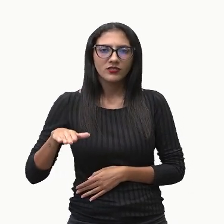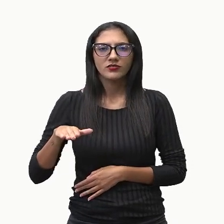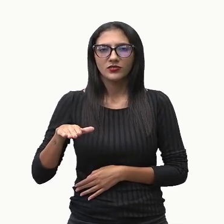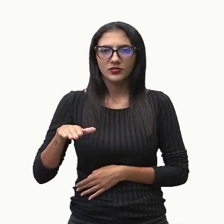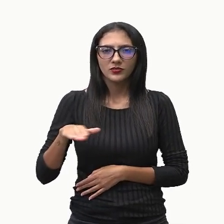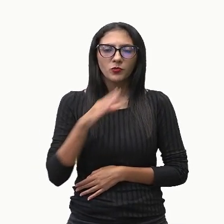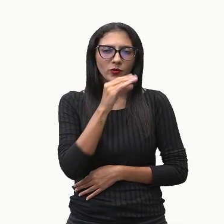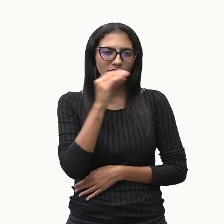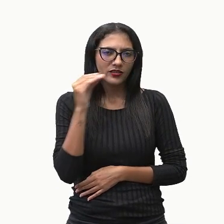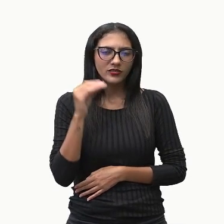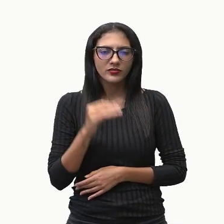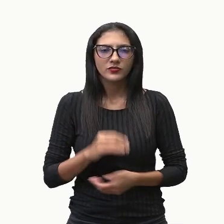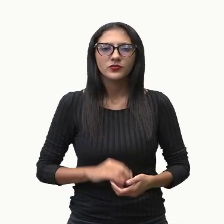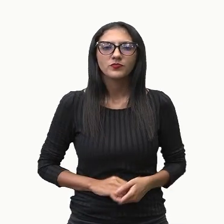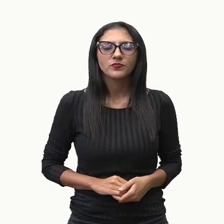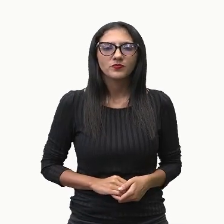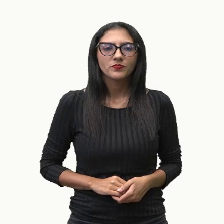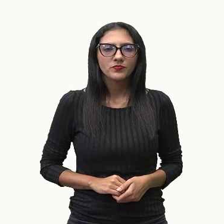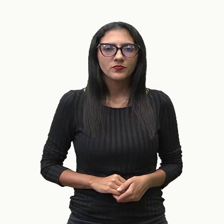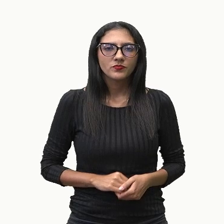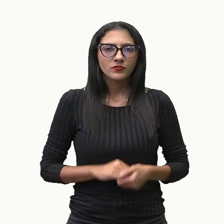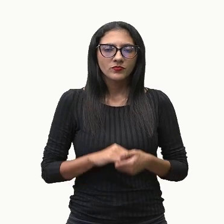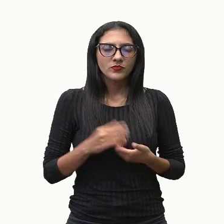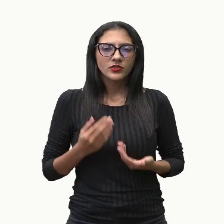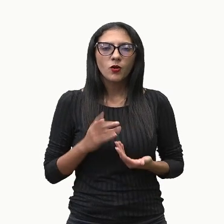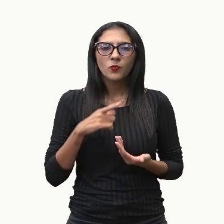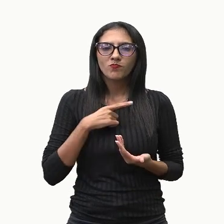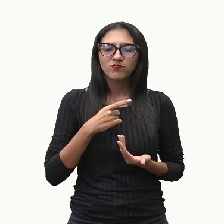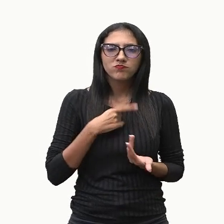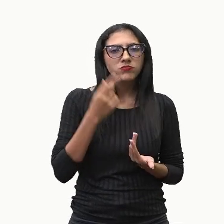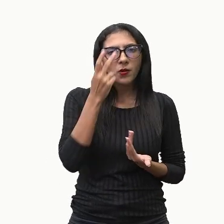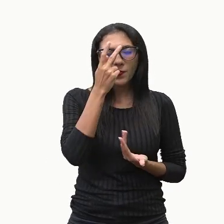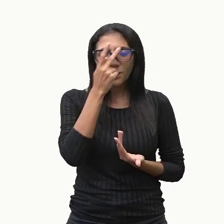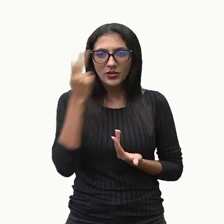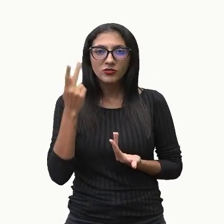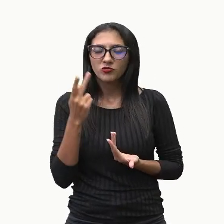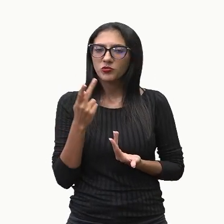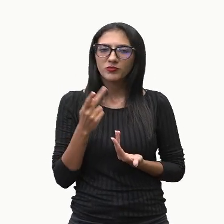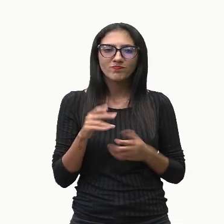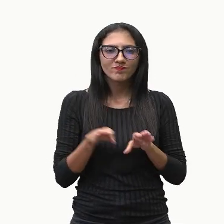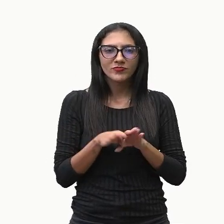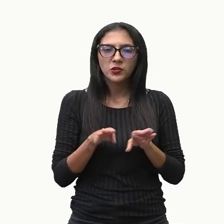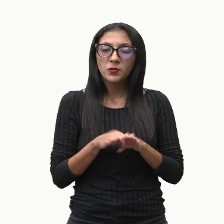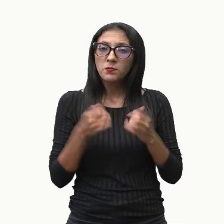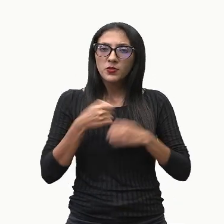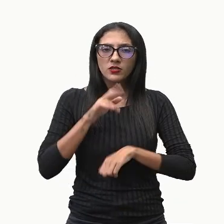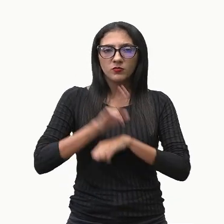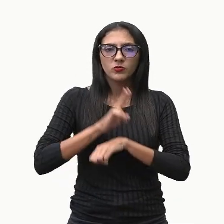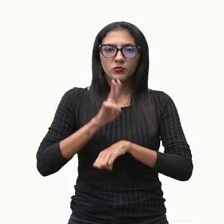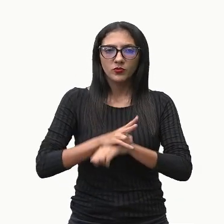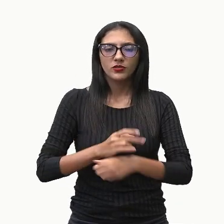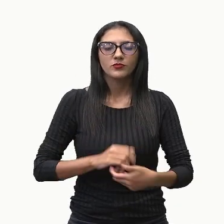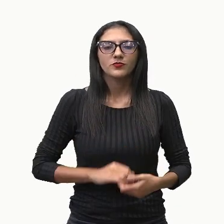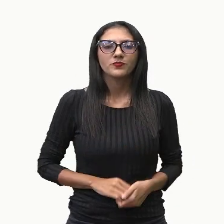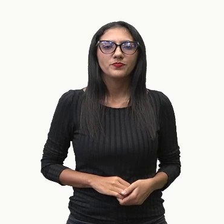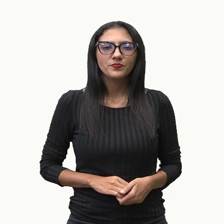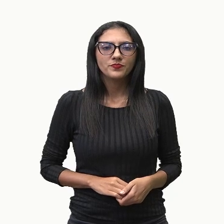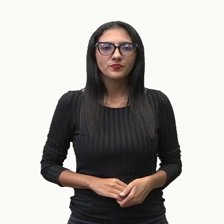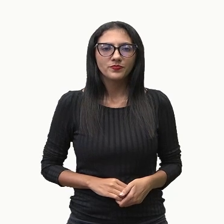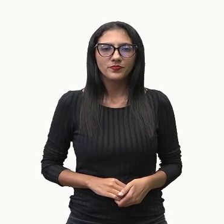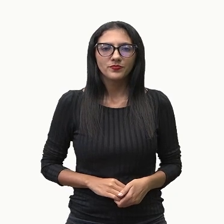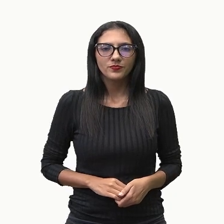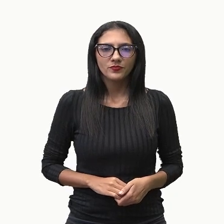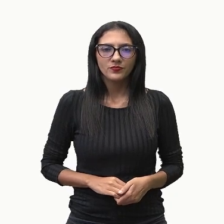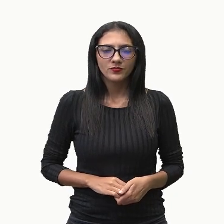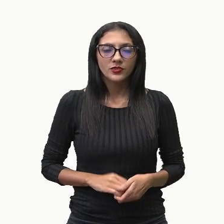crianças, não é isso? Então, pessoas aí em situação ainda mais vulnerável. E aí a gente chega ao